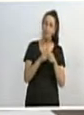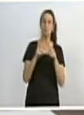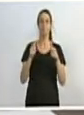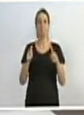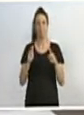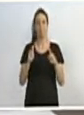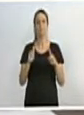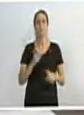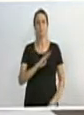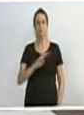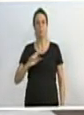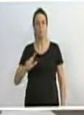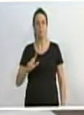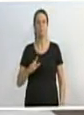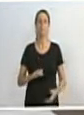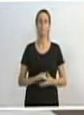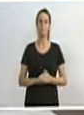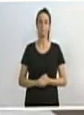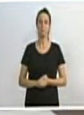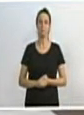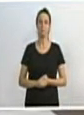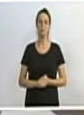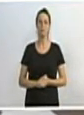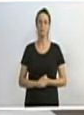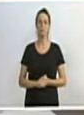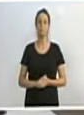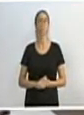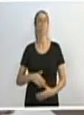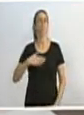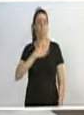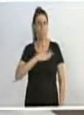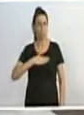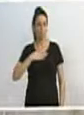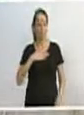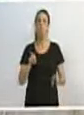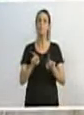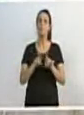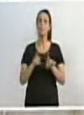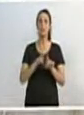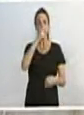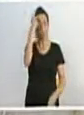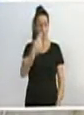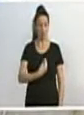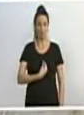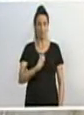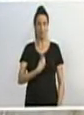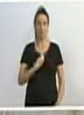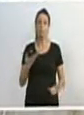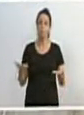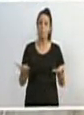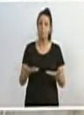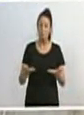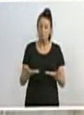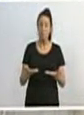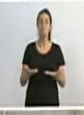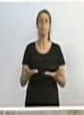E já na sequência quero saudar os demais presentes. Hoje nós adotamos um modelo diferenciado,